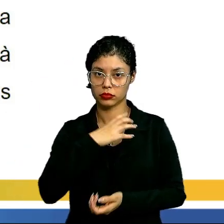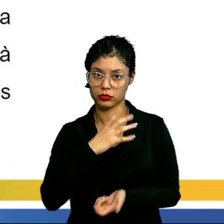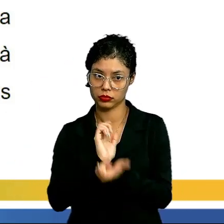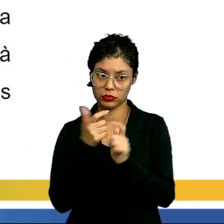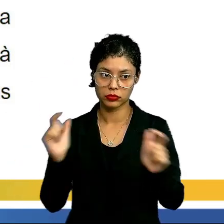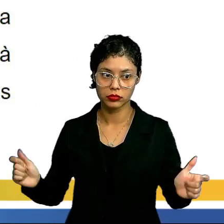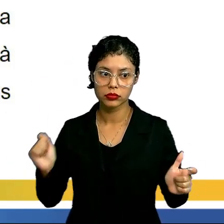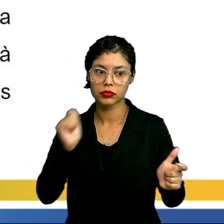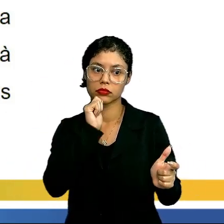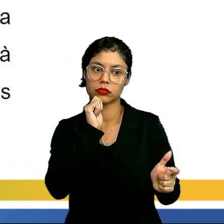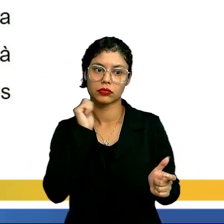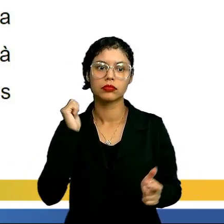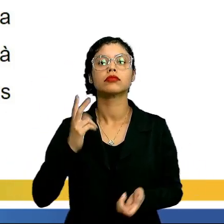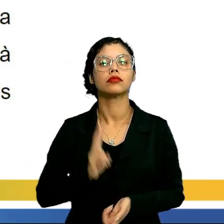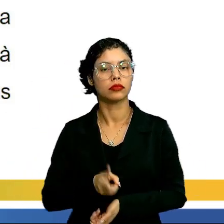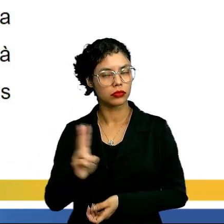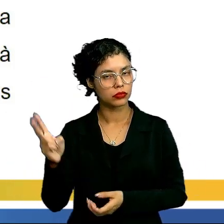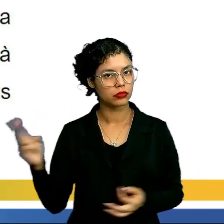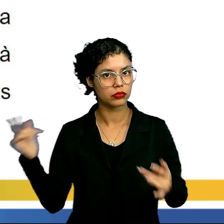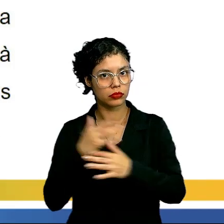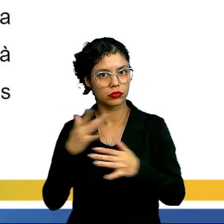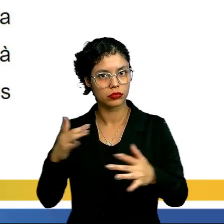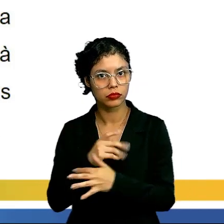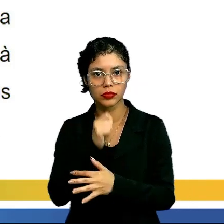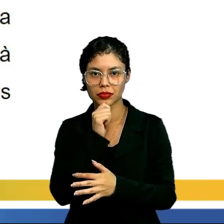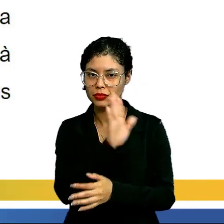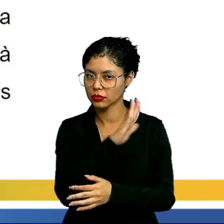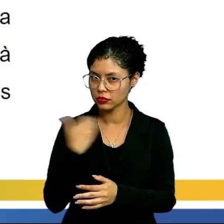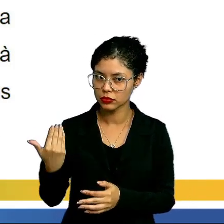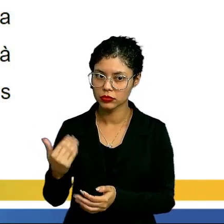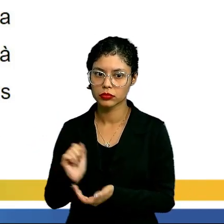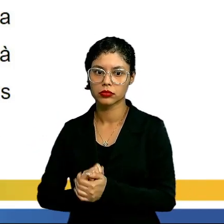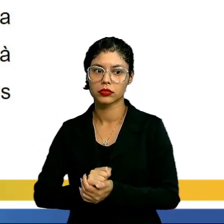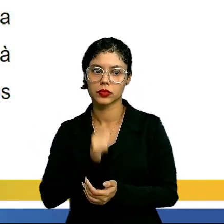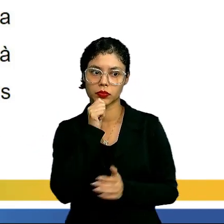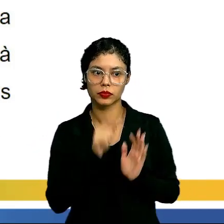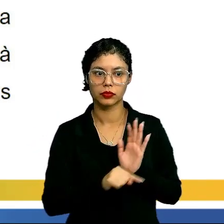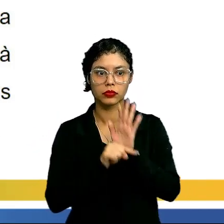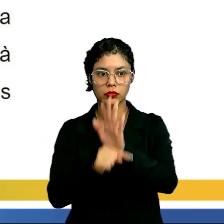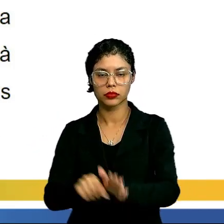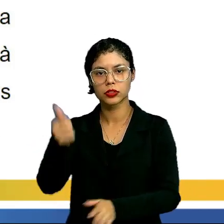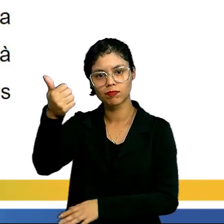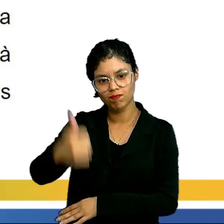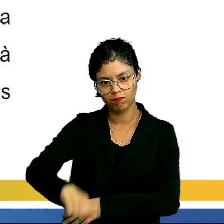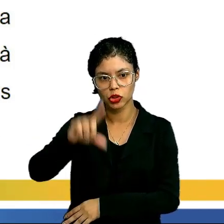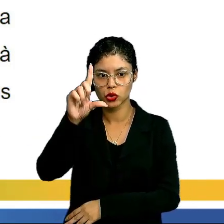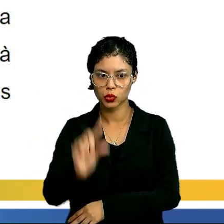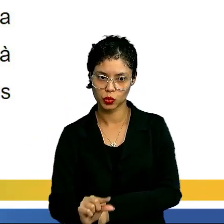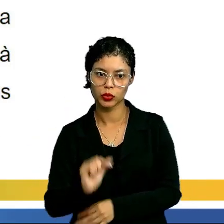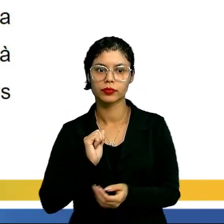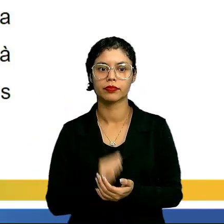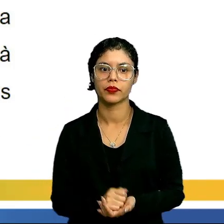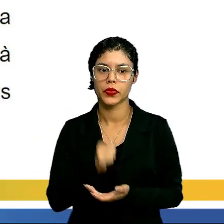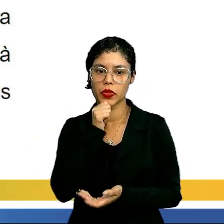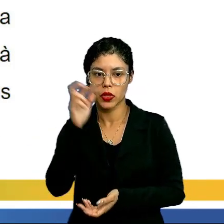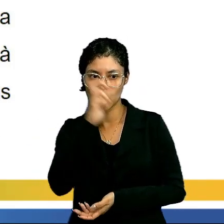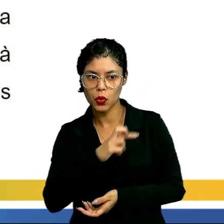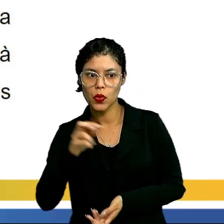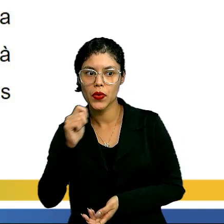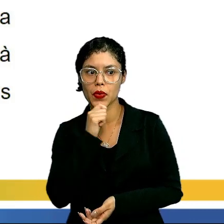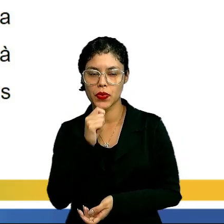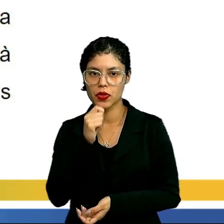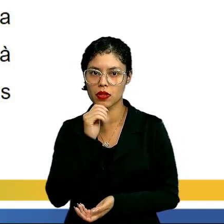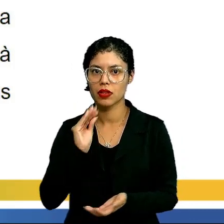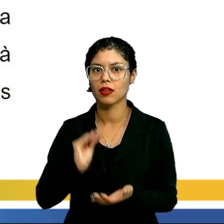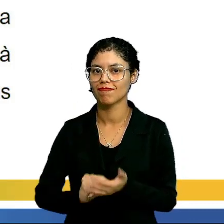a maior parte dos assassinatos, mas os índices apresentam queda nos últimos anos, graças a